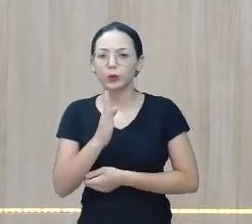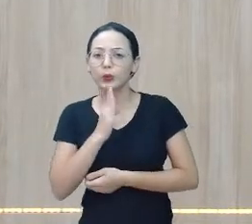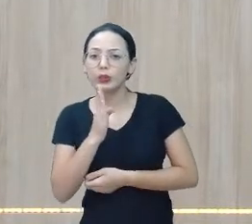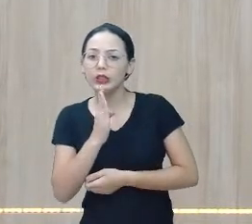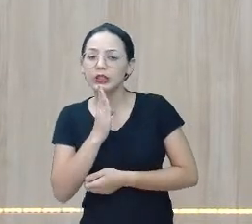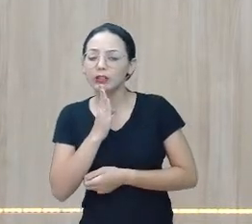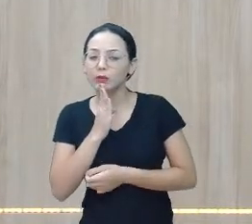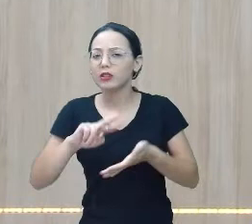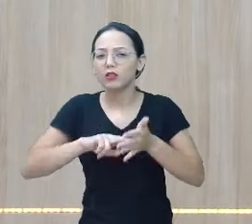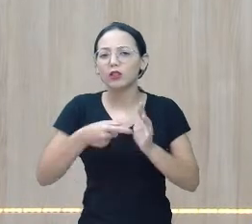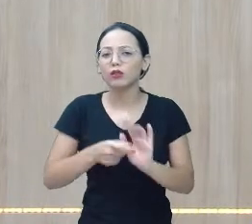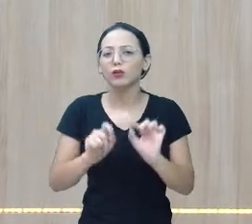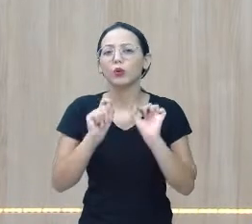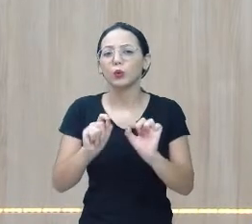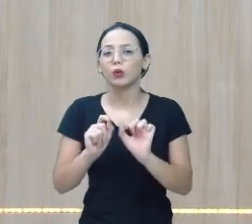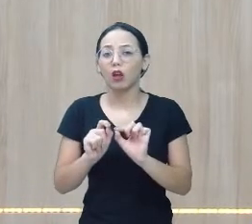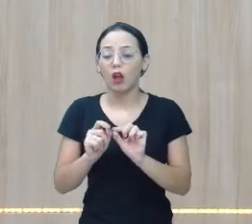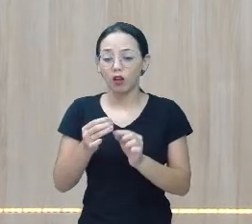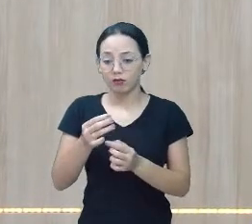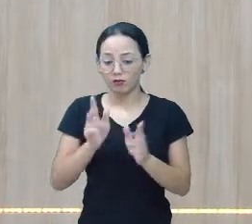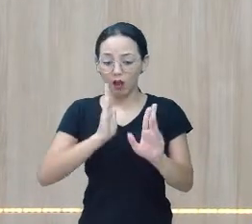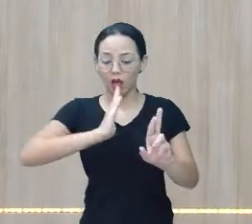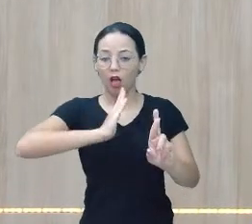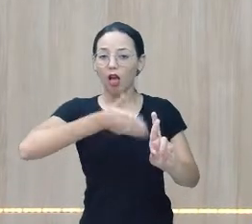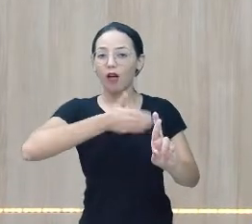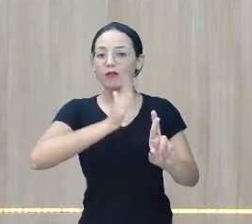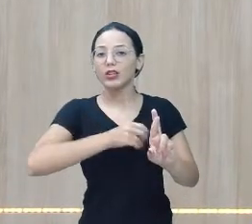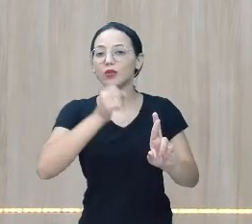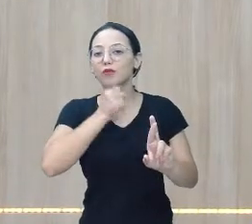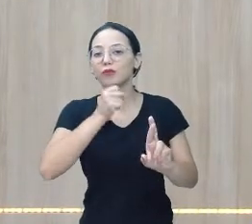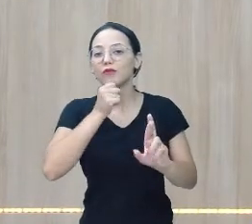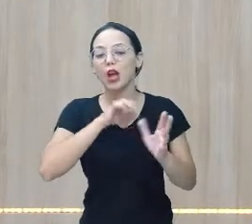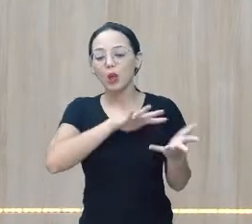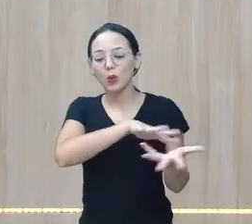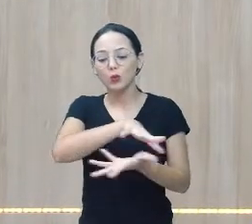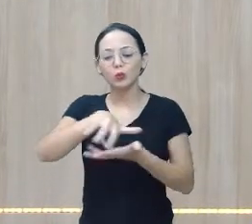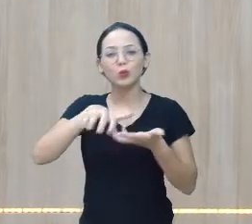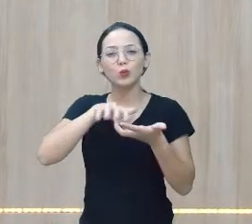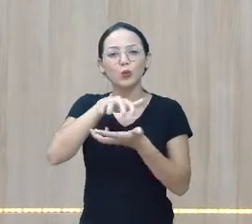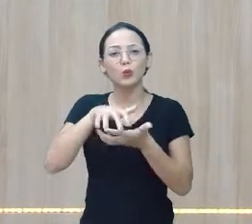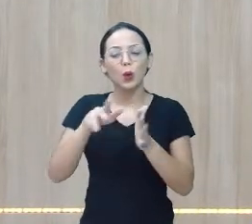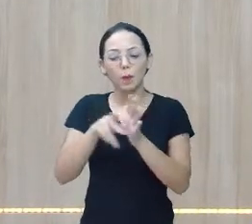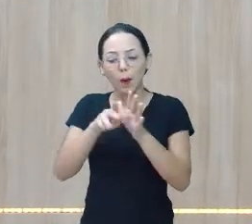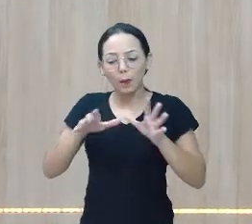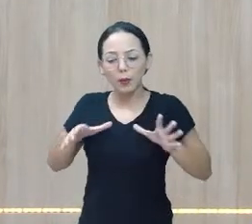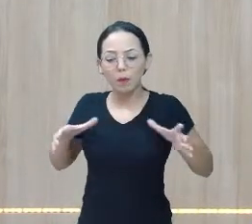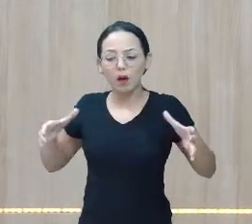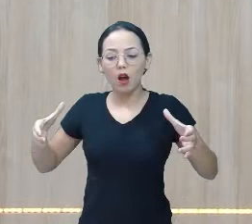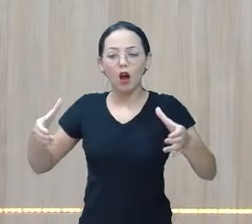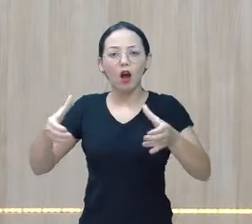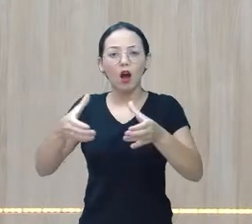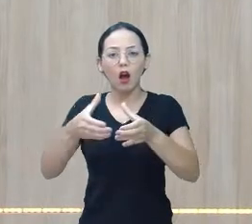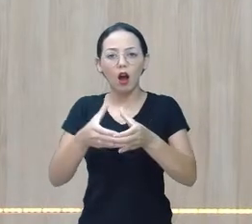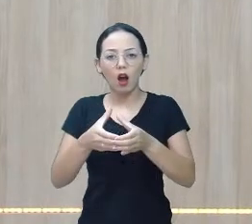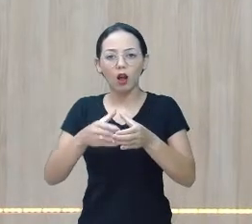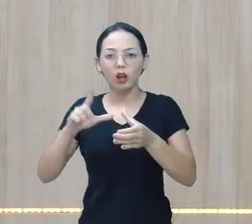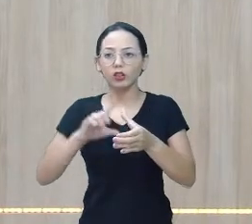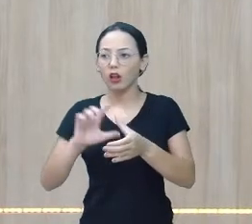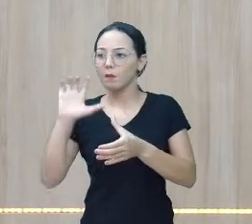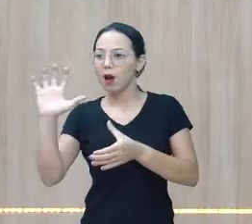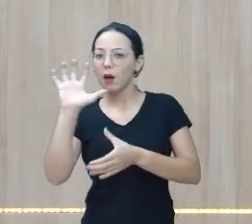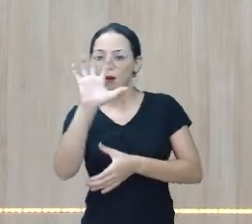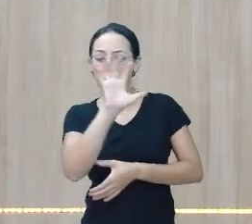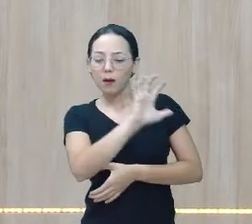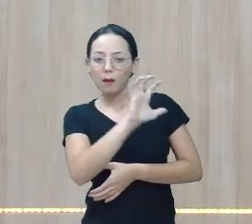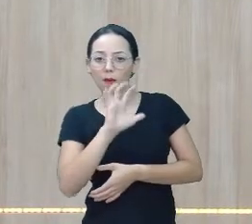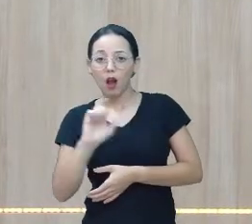até então, estamos nos referindo ao Velho Mundo, ou seja, ao conjunto formado pelos continentes